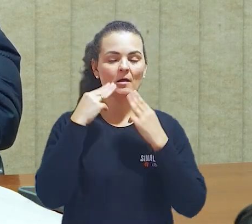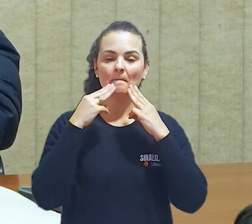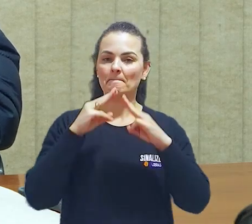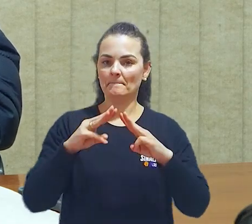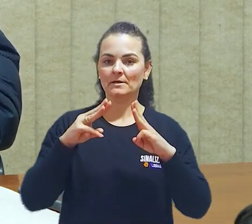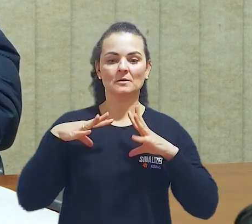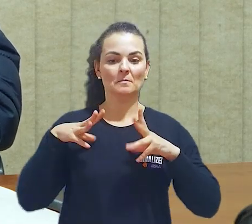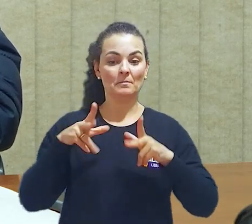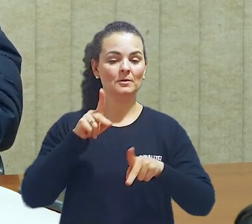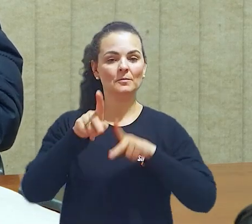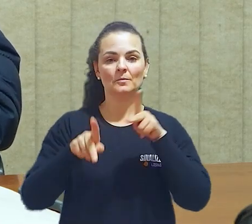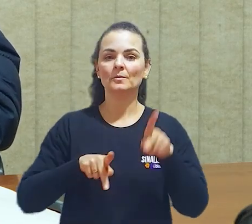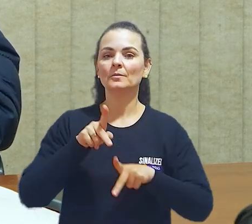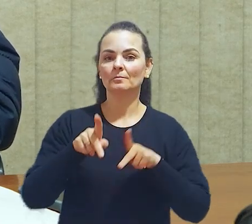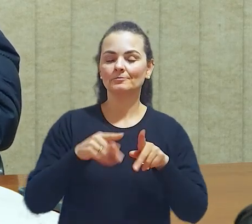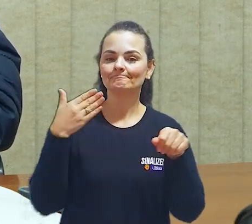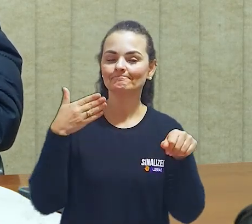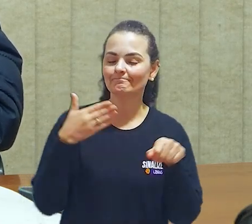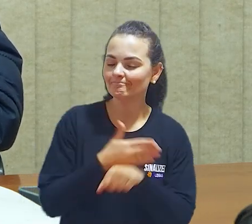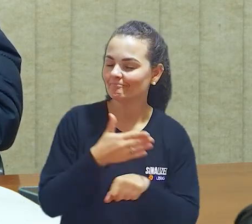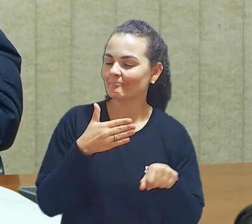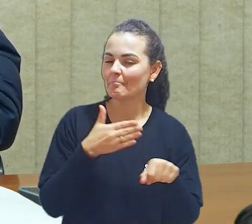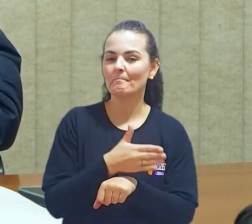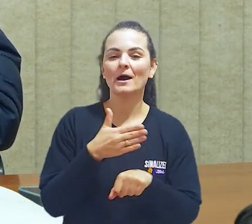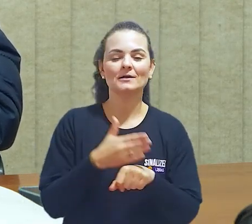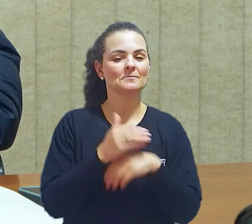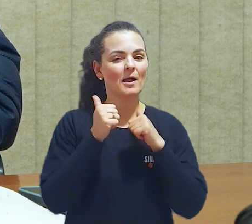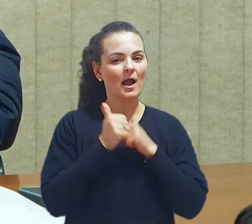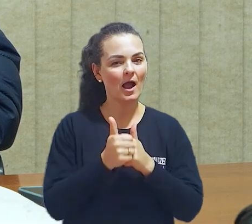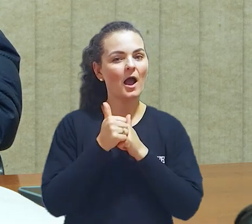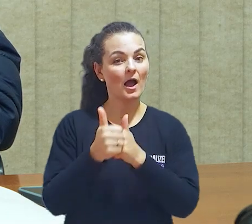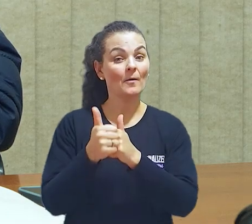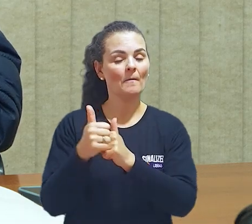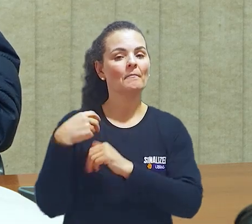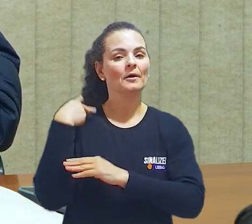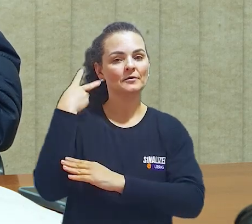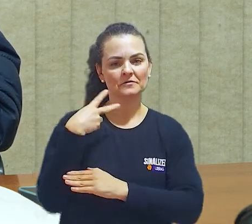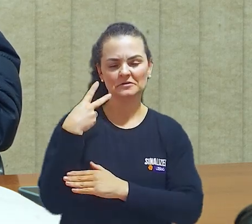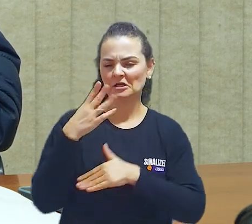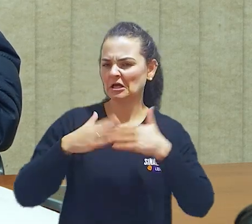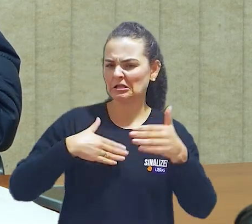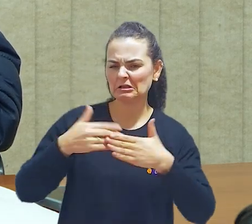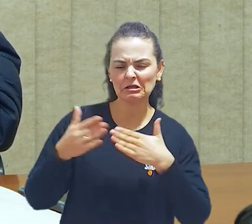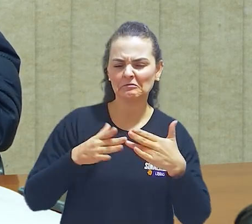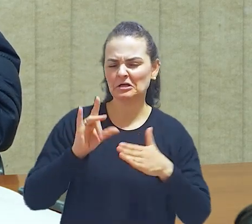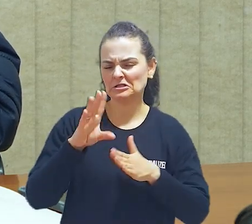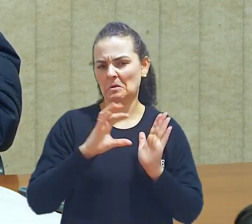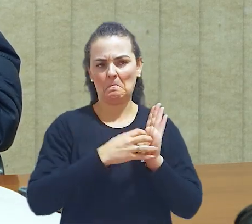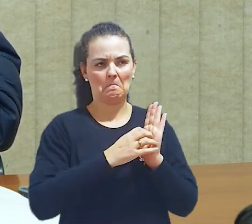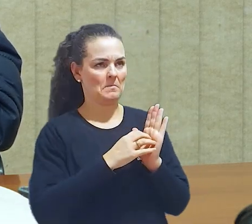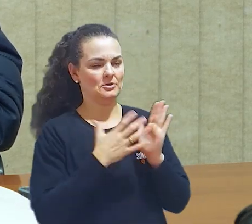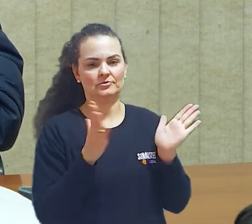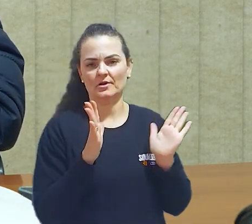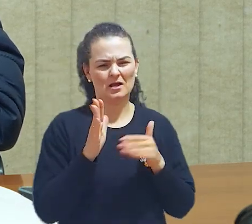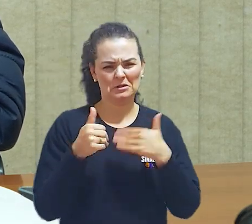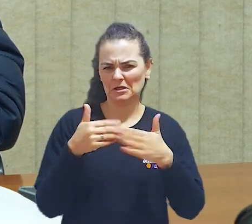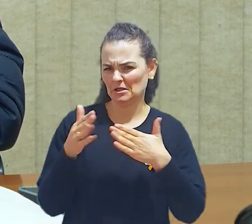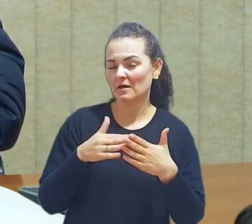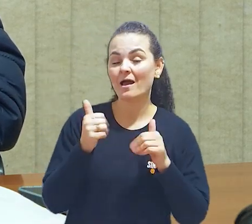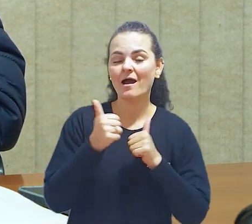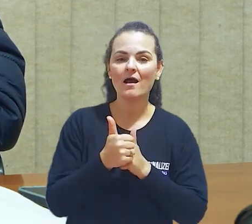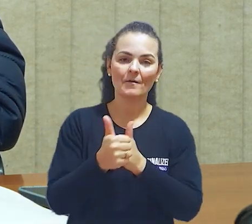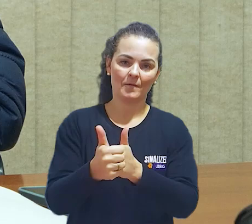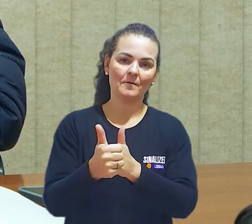deixo para a população: participe, acompanhe os vereadores, independente de qual linha política seja,